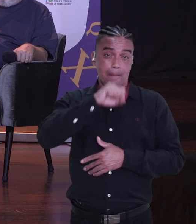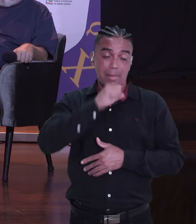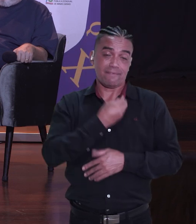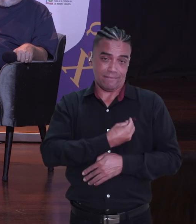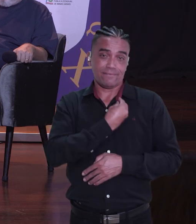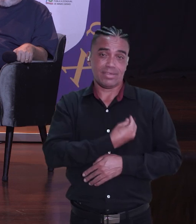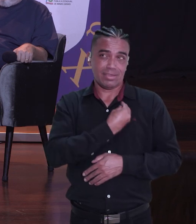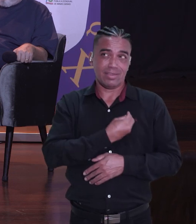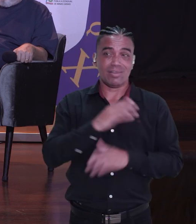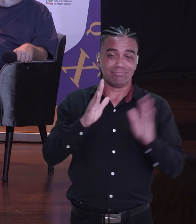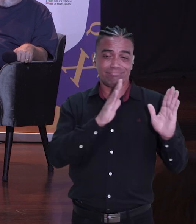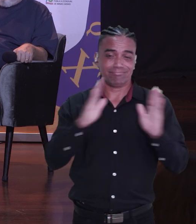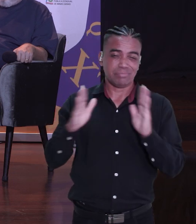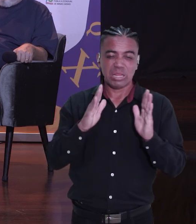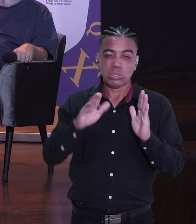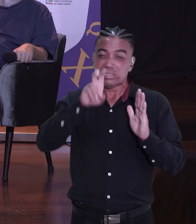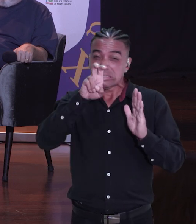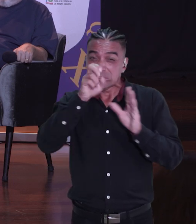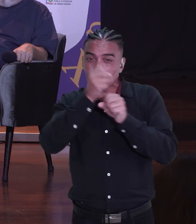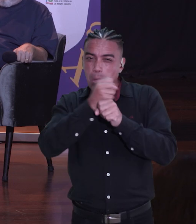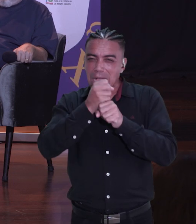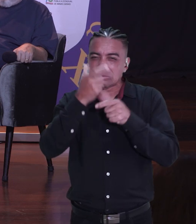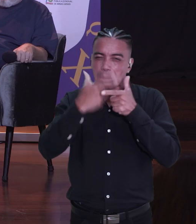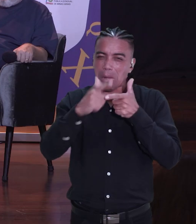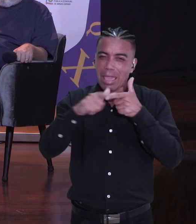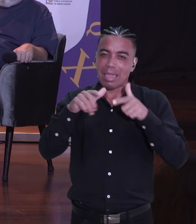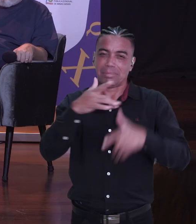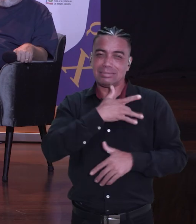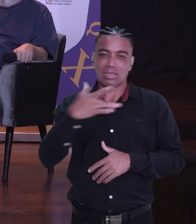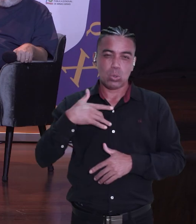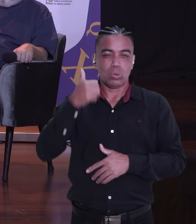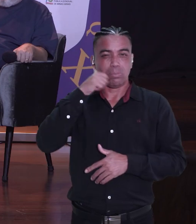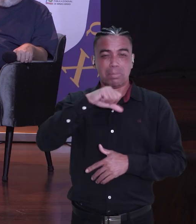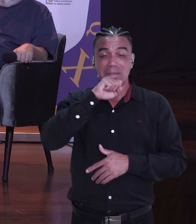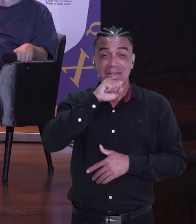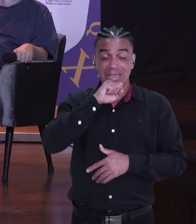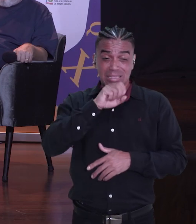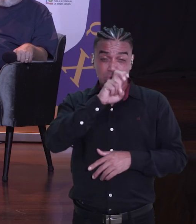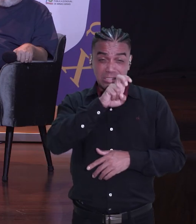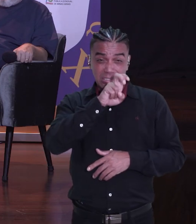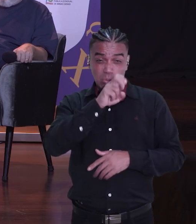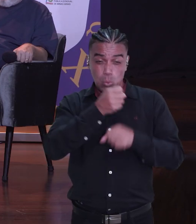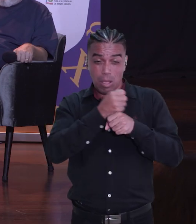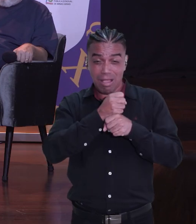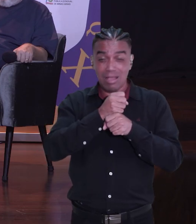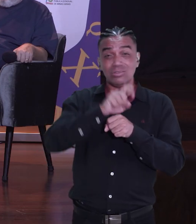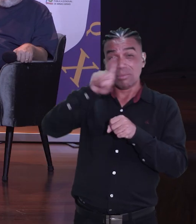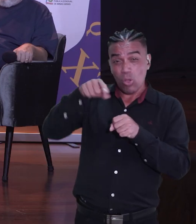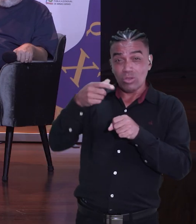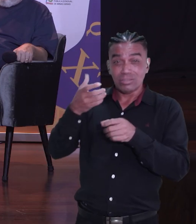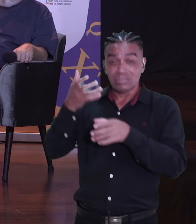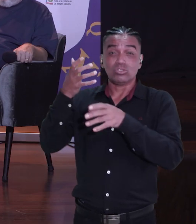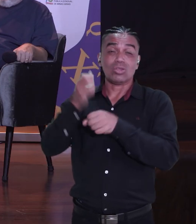viva ainda, eu estava vivendo aquele problema já há uns 5 anos, ela ainda viveria mais 5, quer dizer, foi no meio